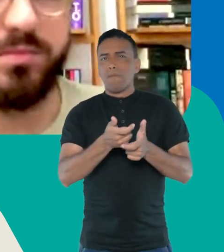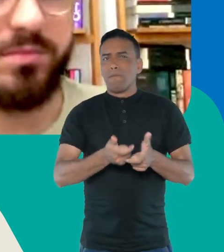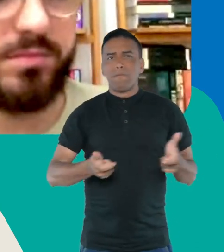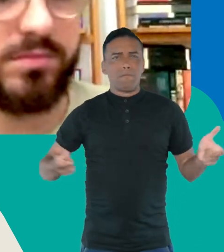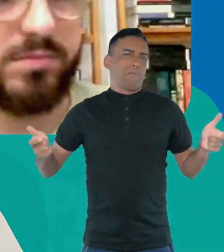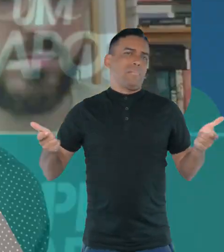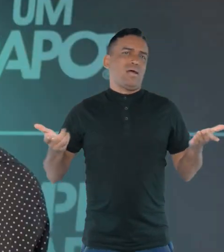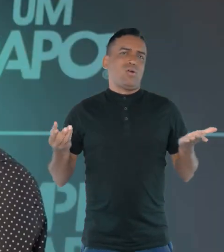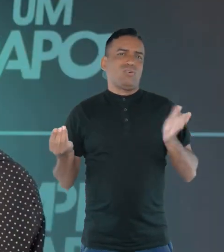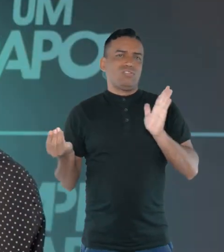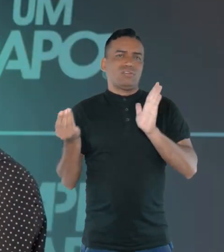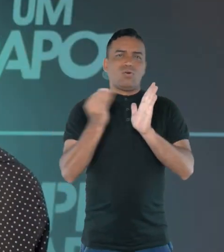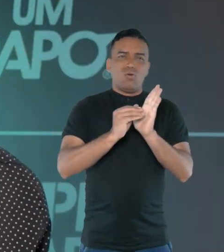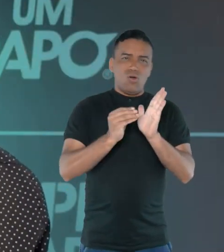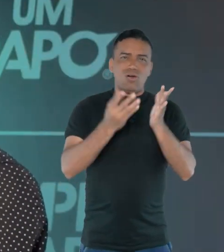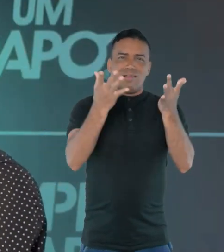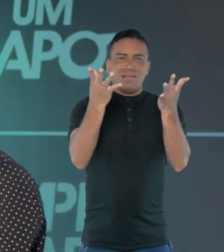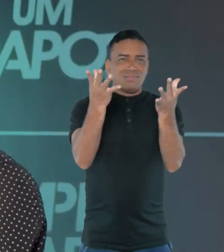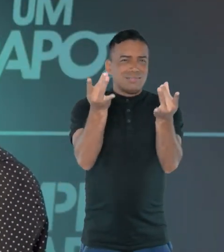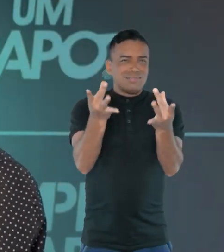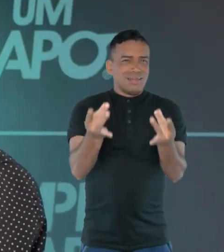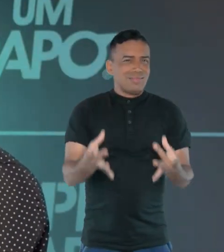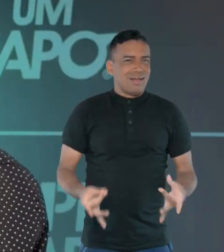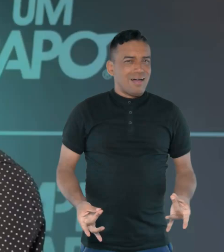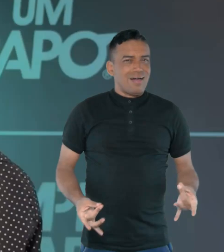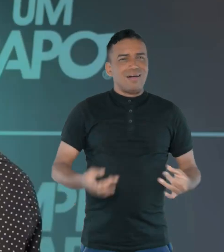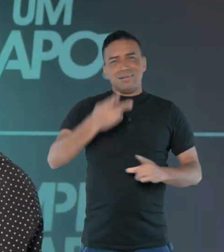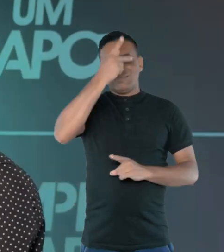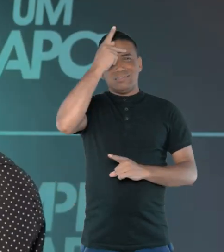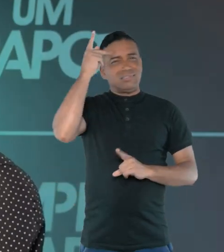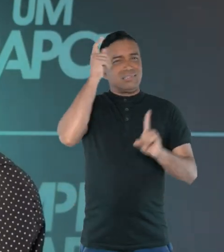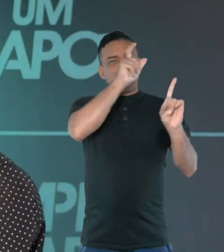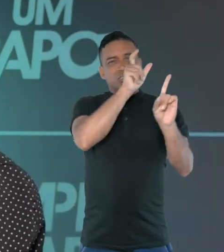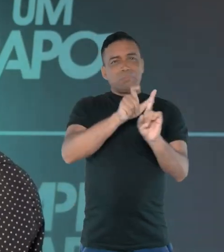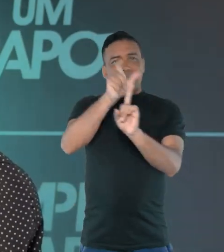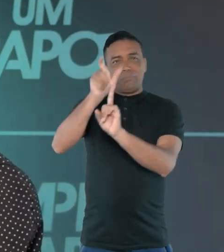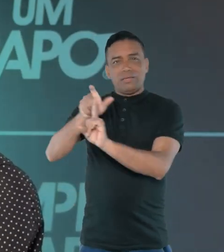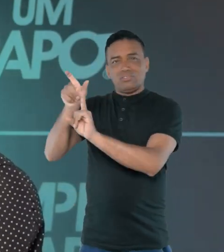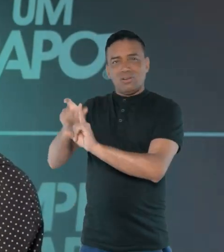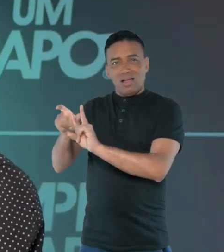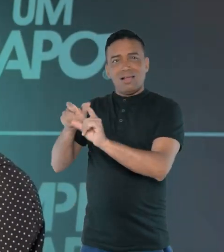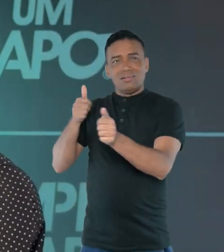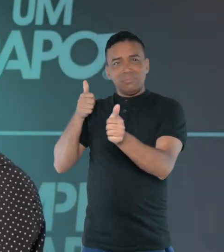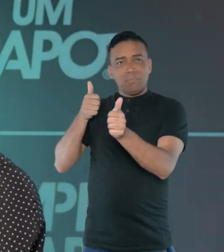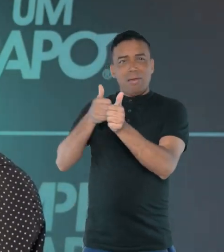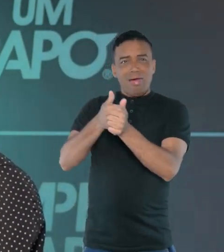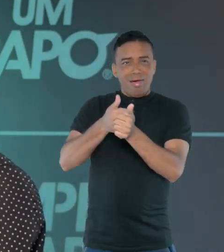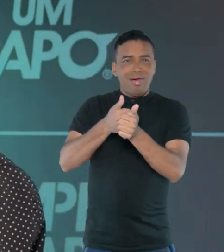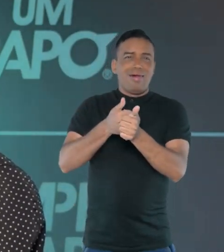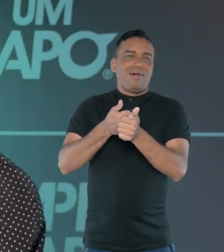maior a esses sujeitos em seu redor?